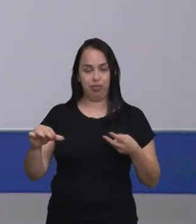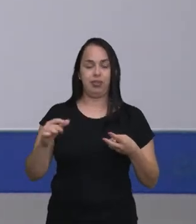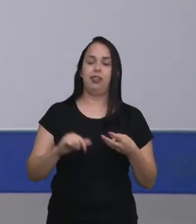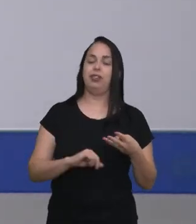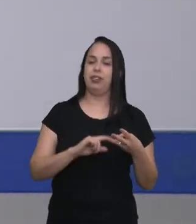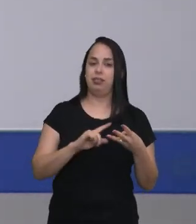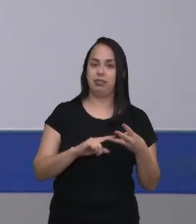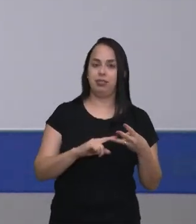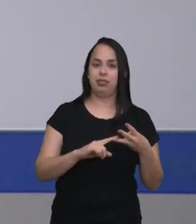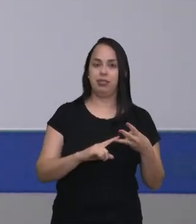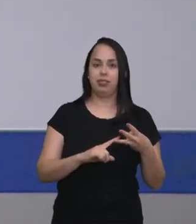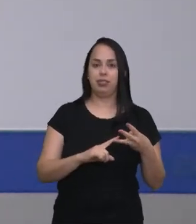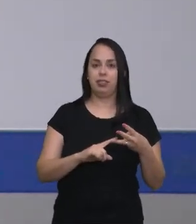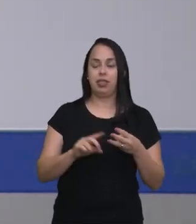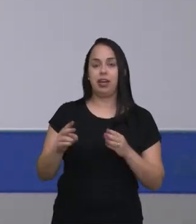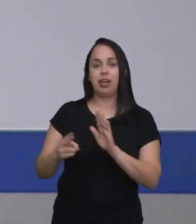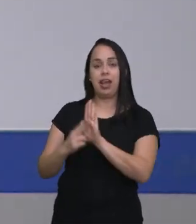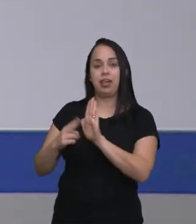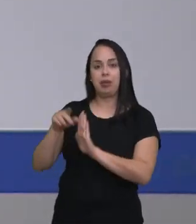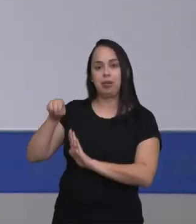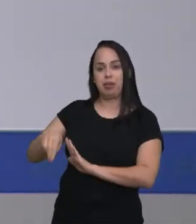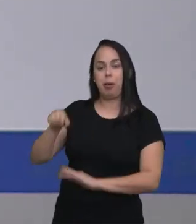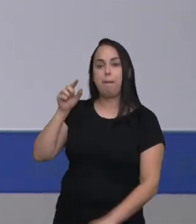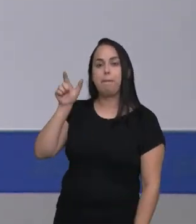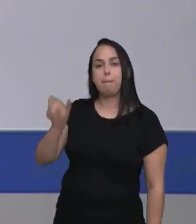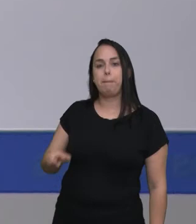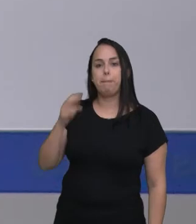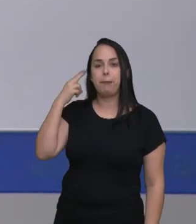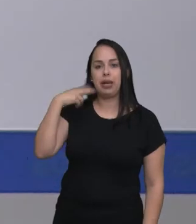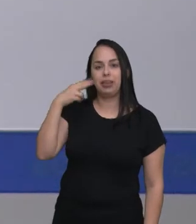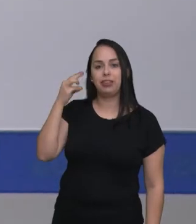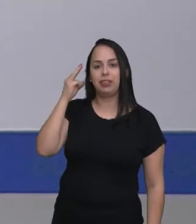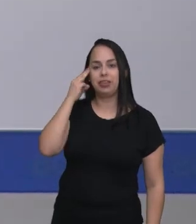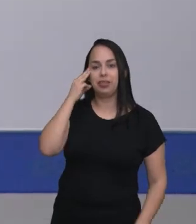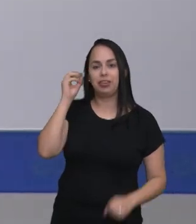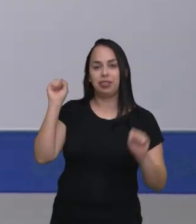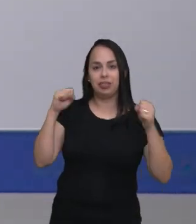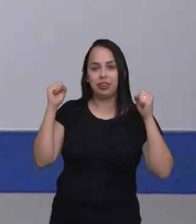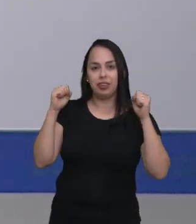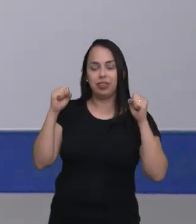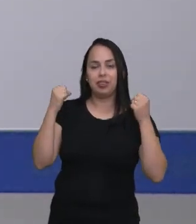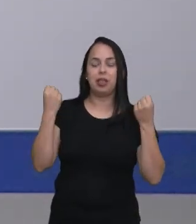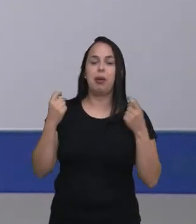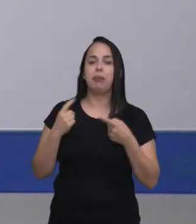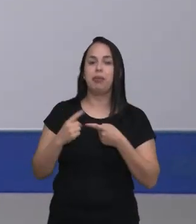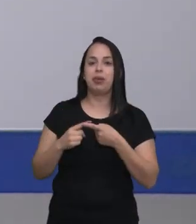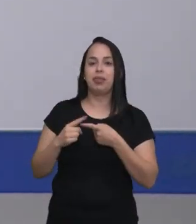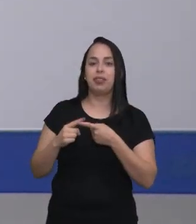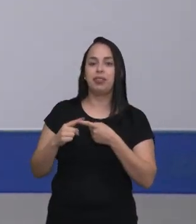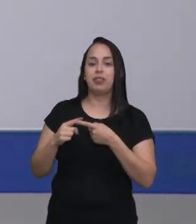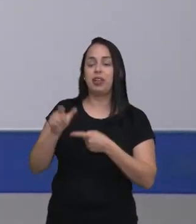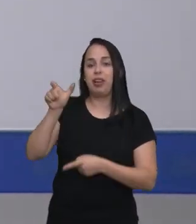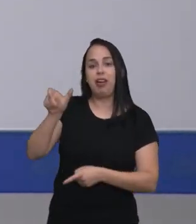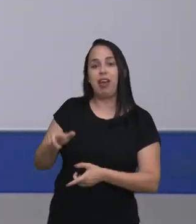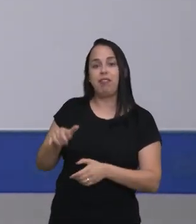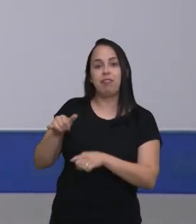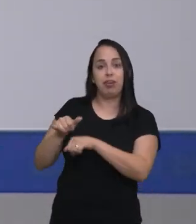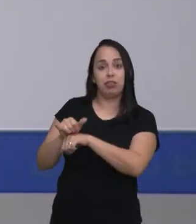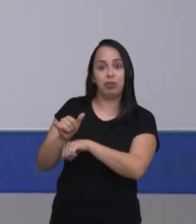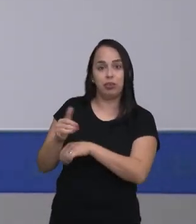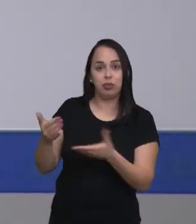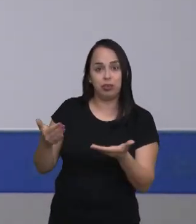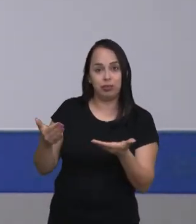3779-2021, de autoria do vereador Marcão da Academia, em razão da ausência do mesmo na sessão de